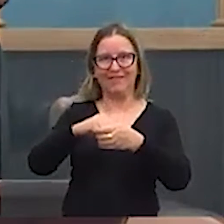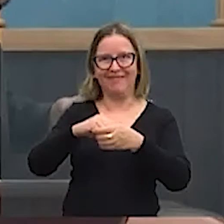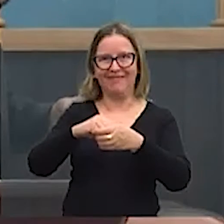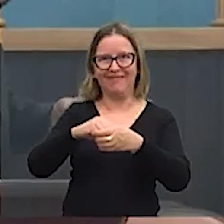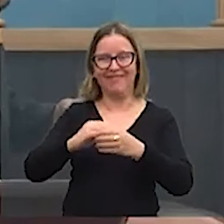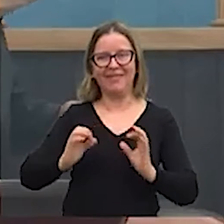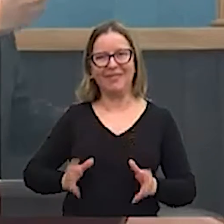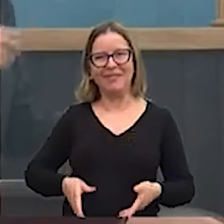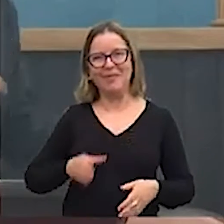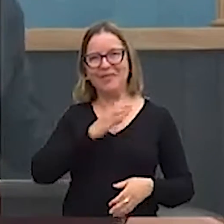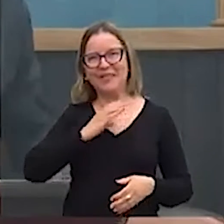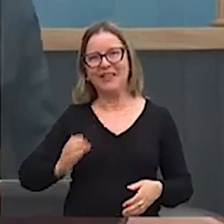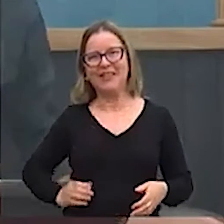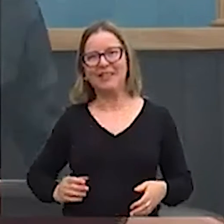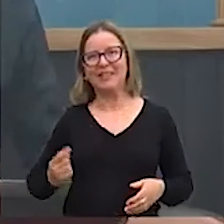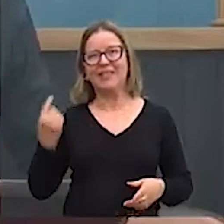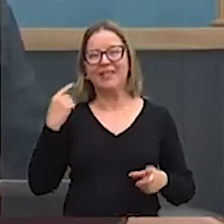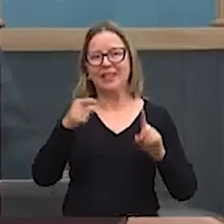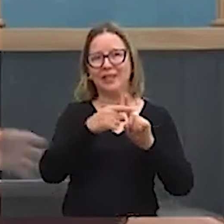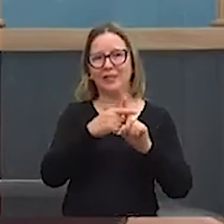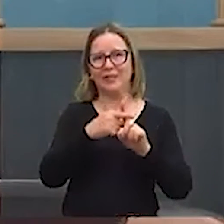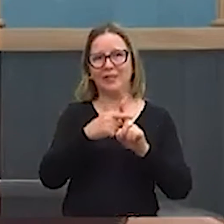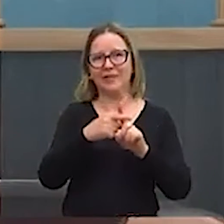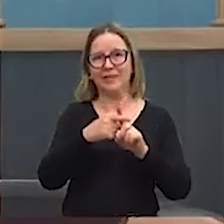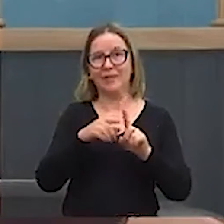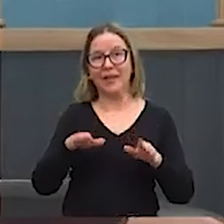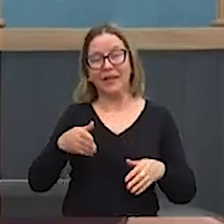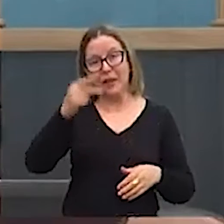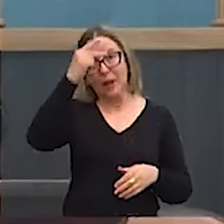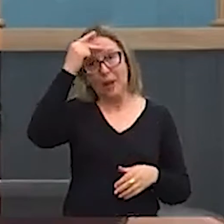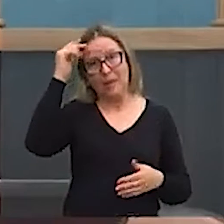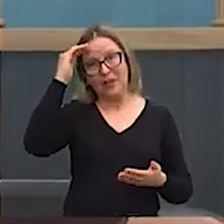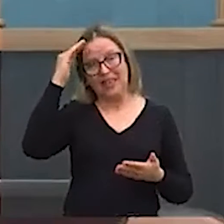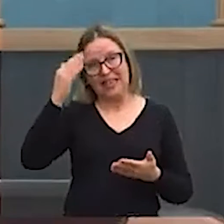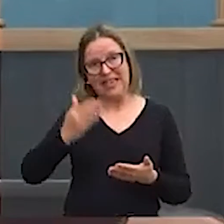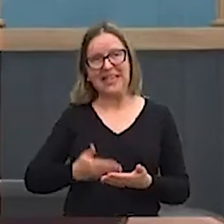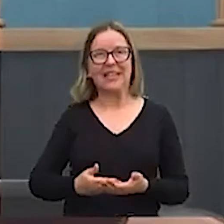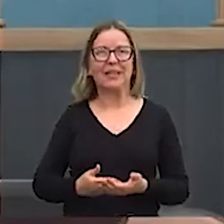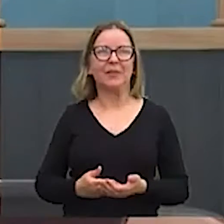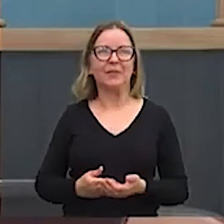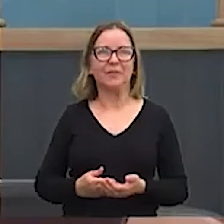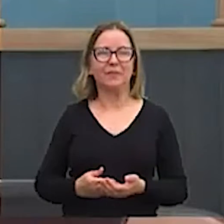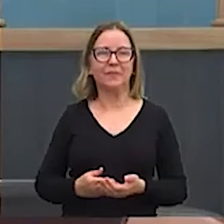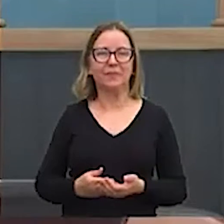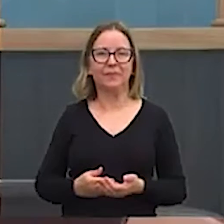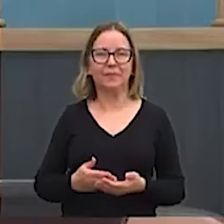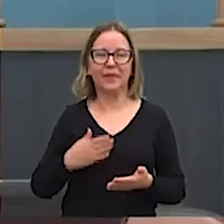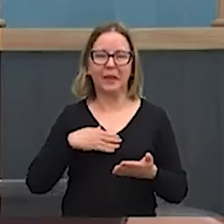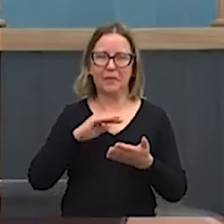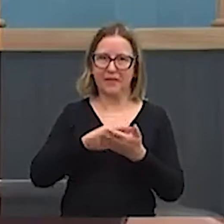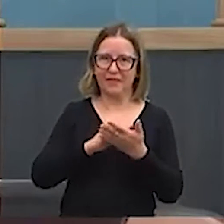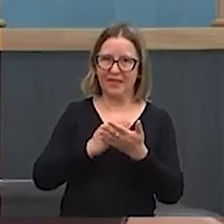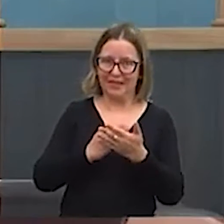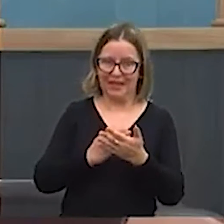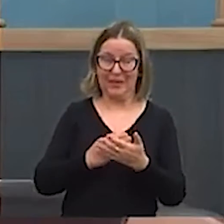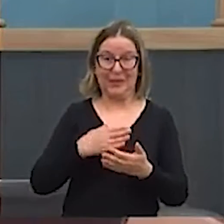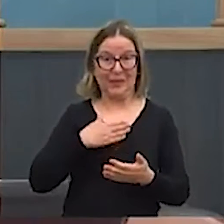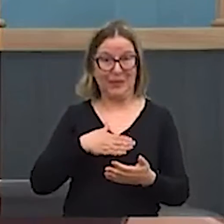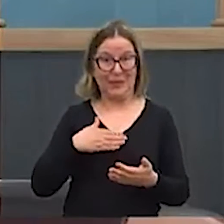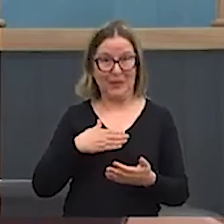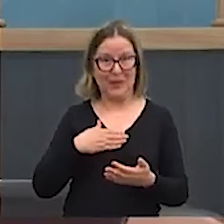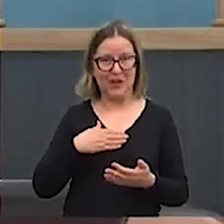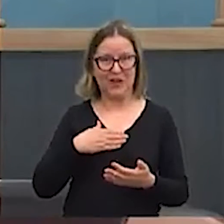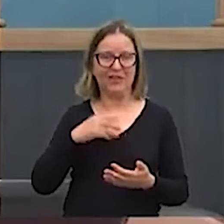cruz. Então, quem crer, a minha versão, que eu gosto muito, uma versão